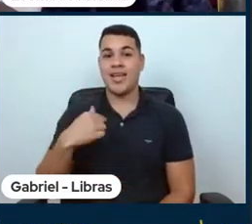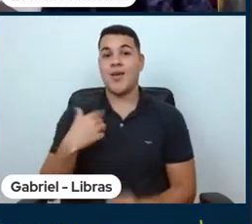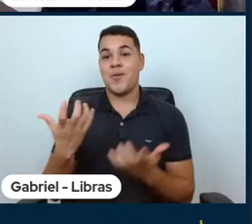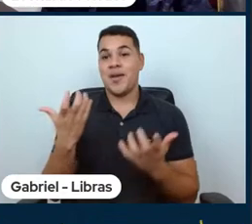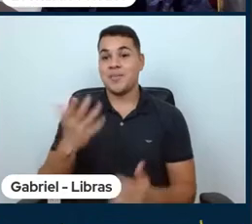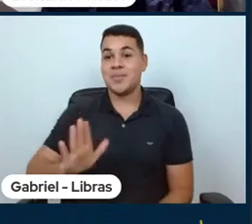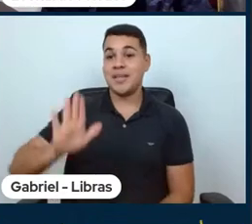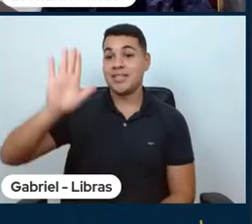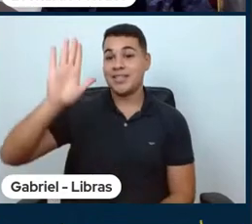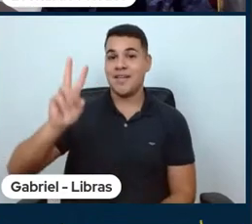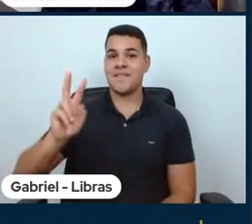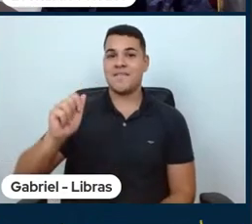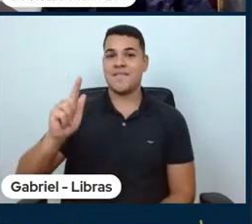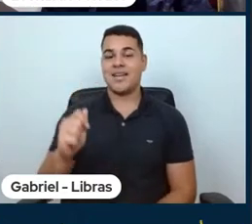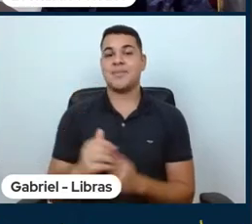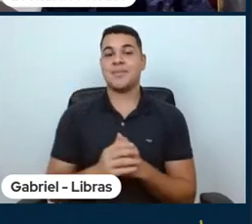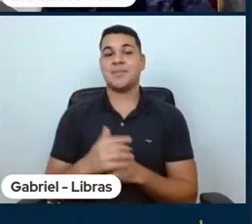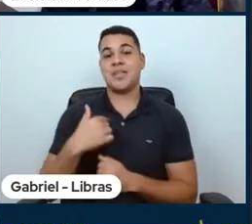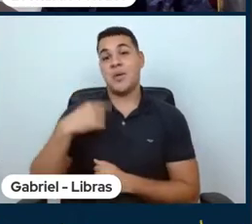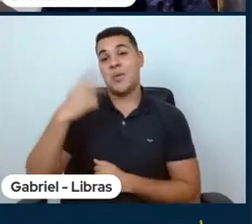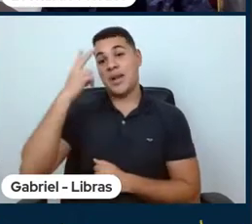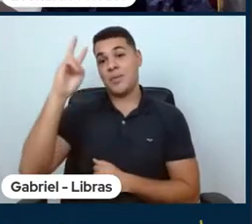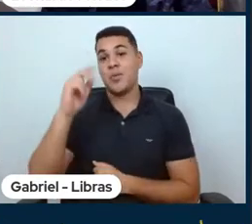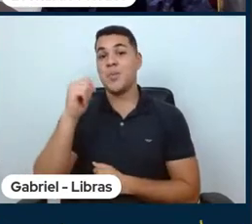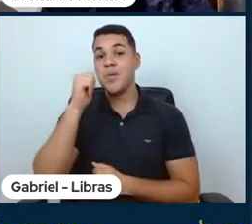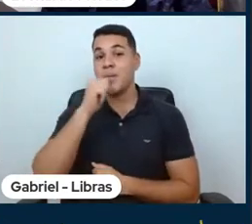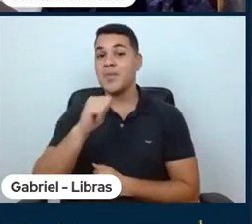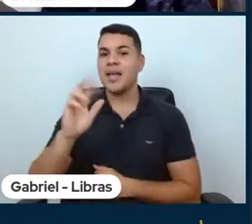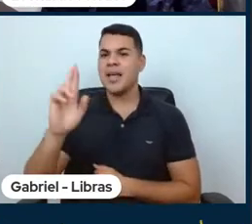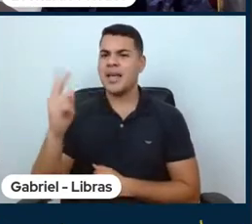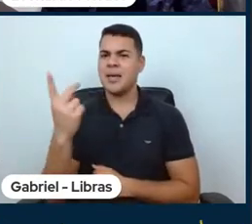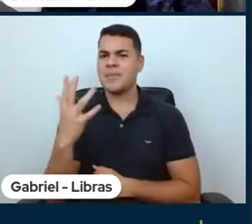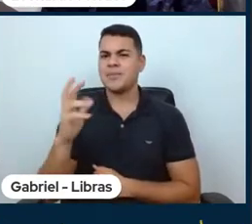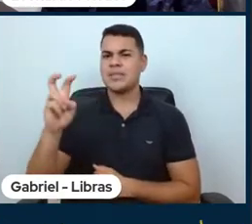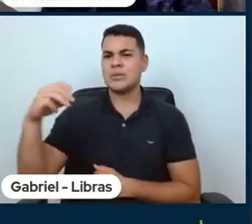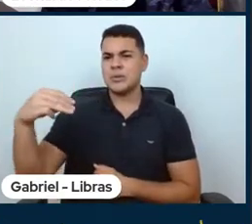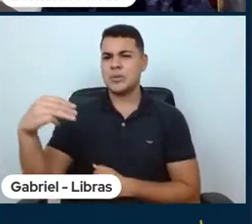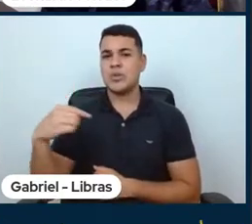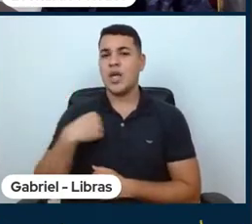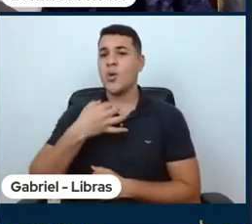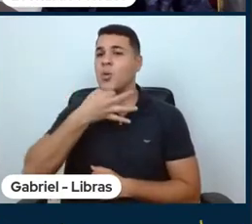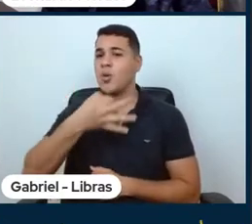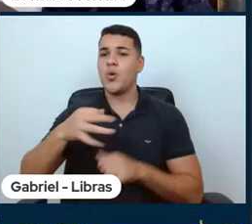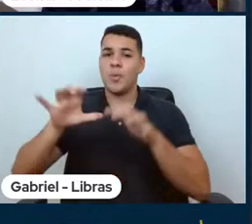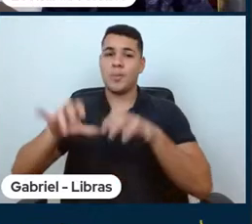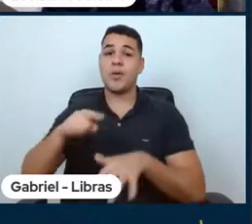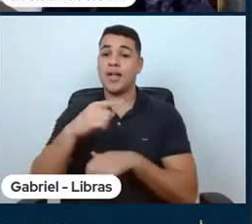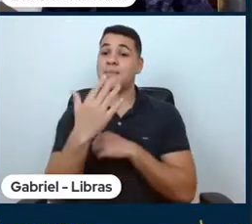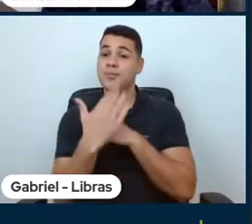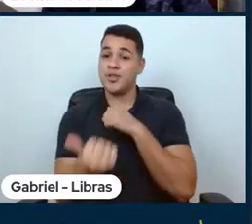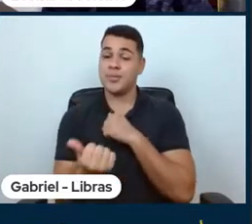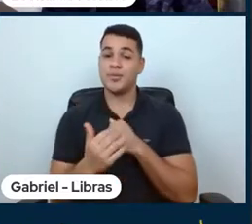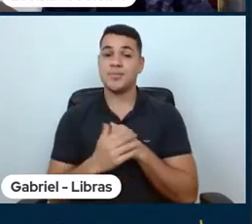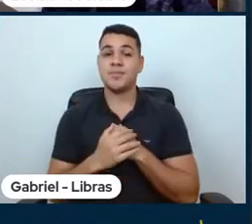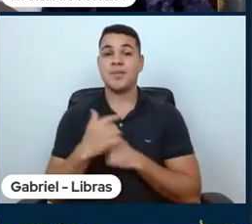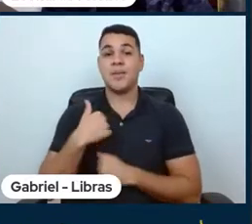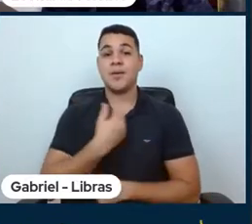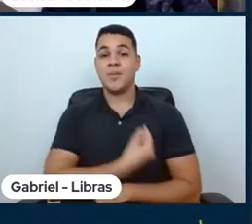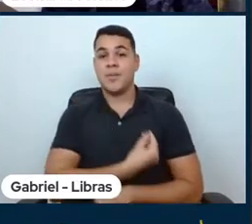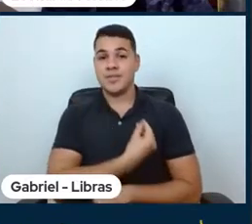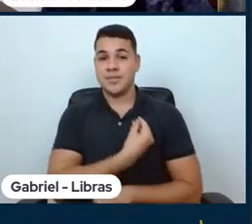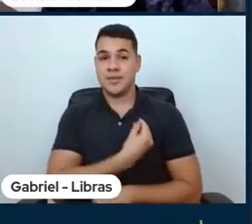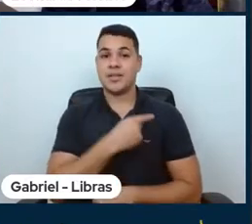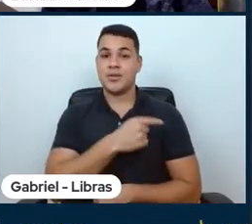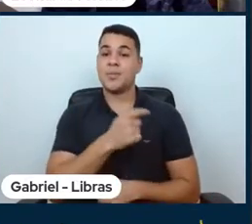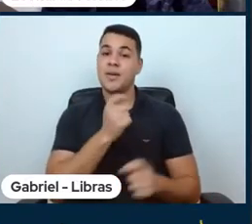vaga. Aí eu lembro que uma moça do RH, em 5 minutos que eu tinha comentado na postagem, ela me chamou para eu participar de uma entrevista